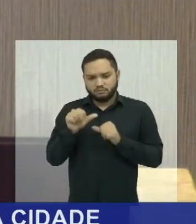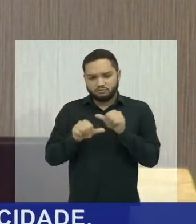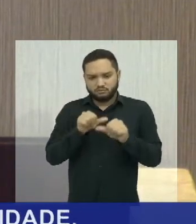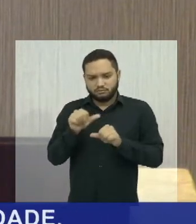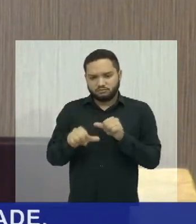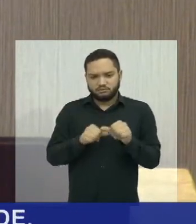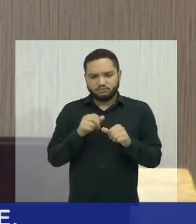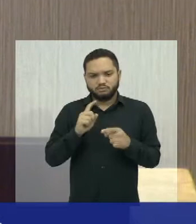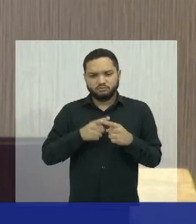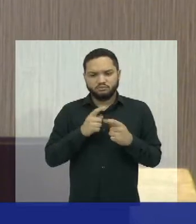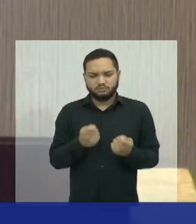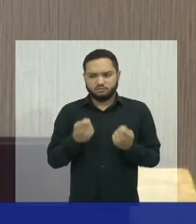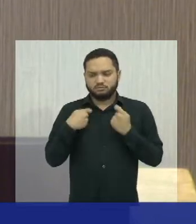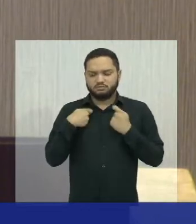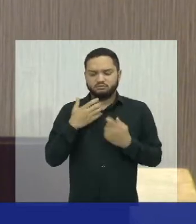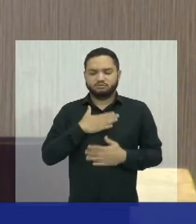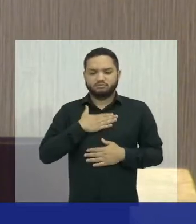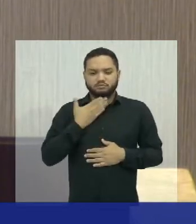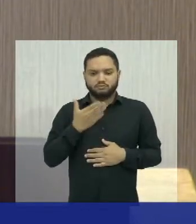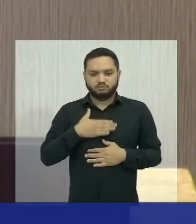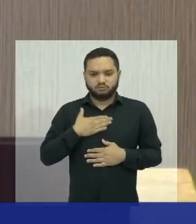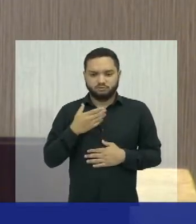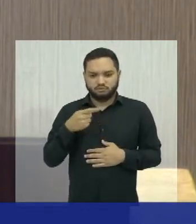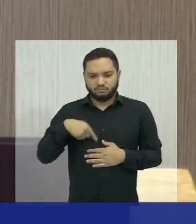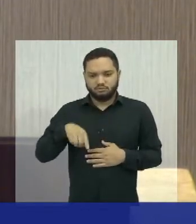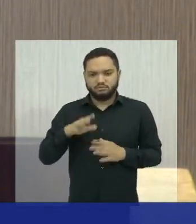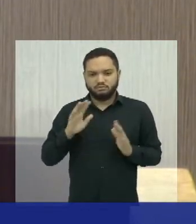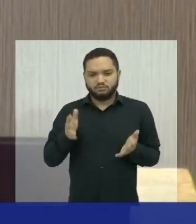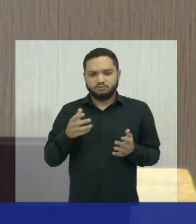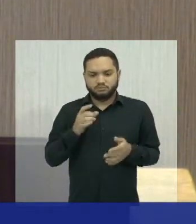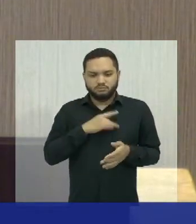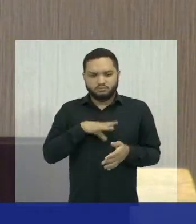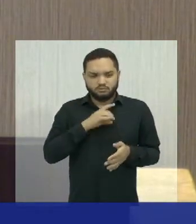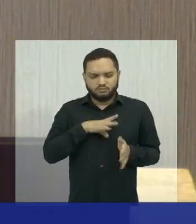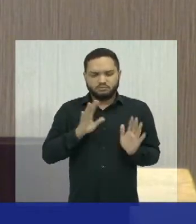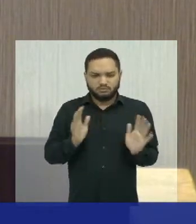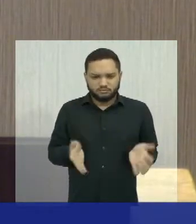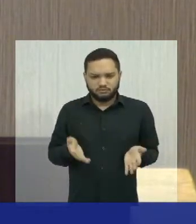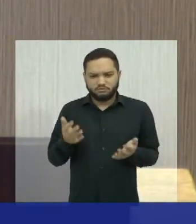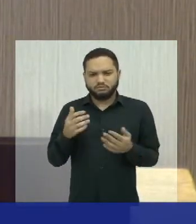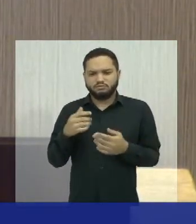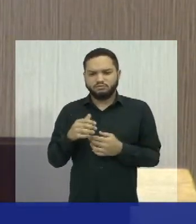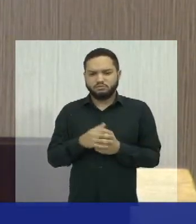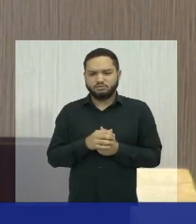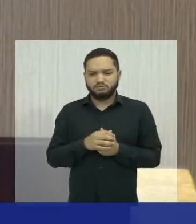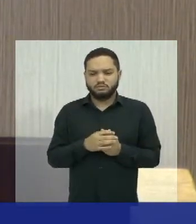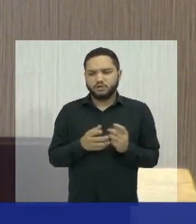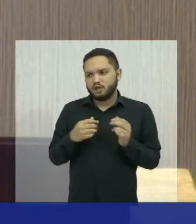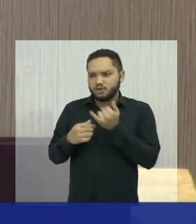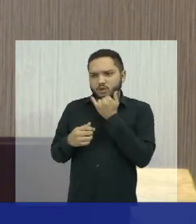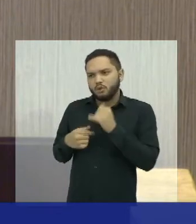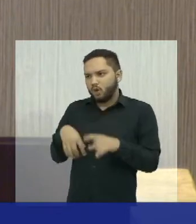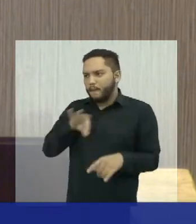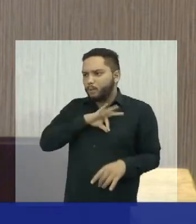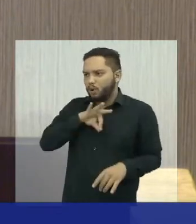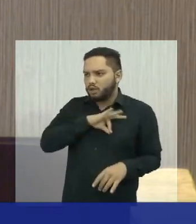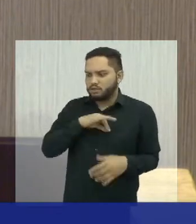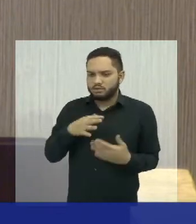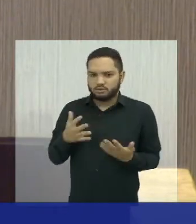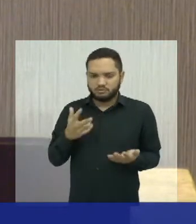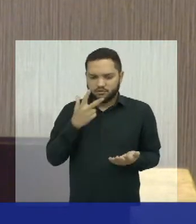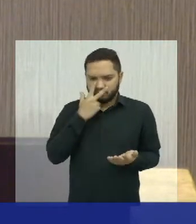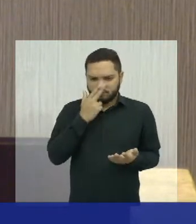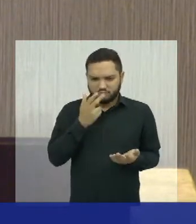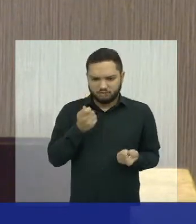para não assustar tanto a gente, porque a gente anda tão melindroso, aí chega lá, nós somos da polícia administrativa, sei